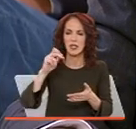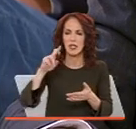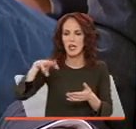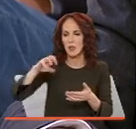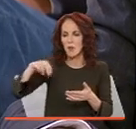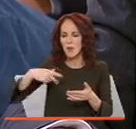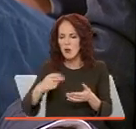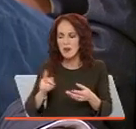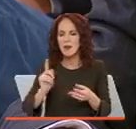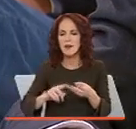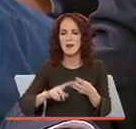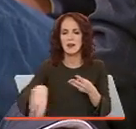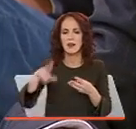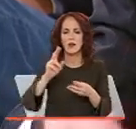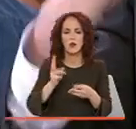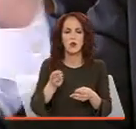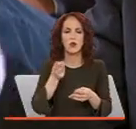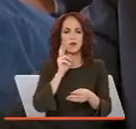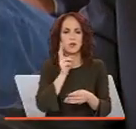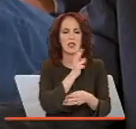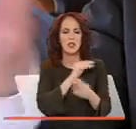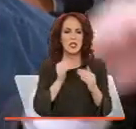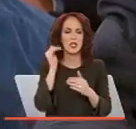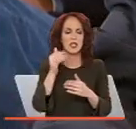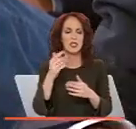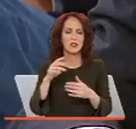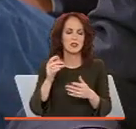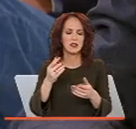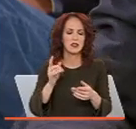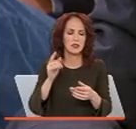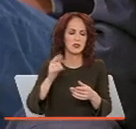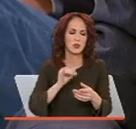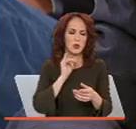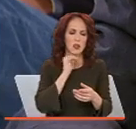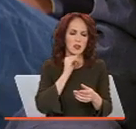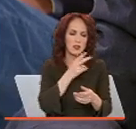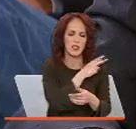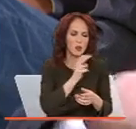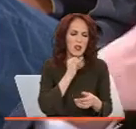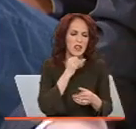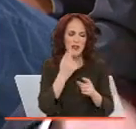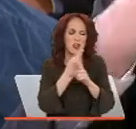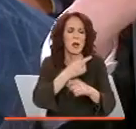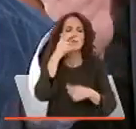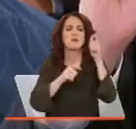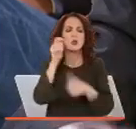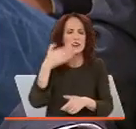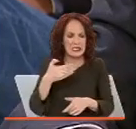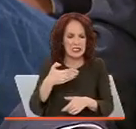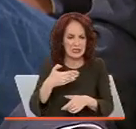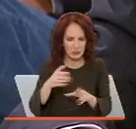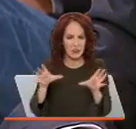Rodrigues também, está o reitor de Trás-os-Montes, está o ex-reitor do Algarve, da Universidade do Algarve, estamos 7, está uma